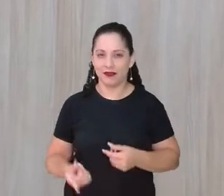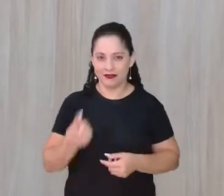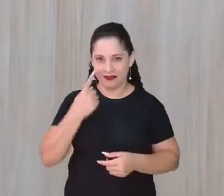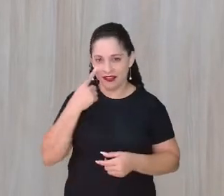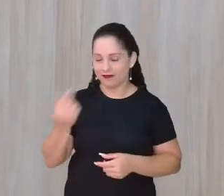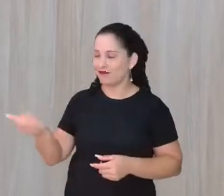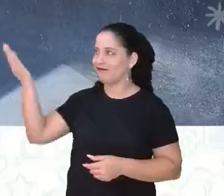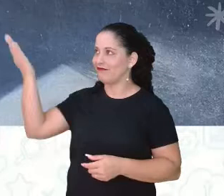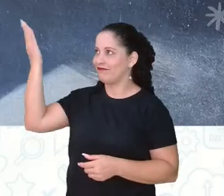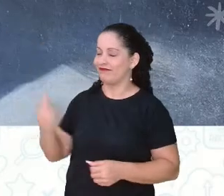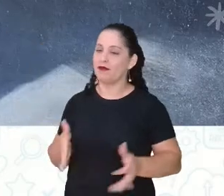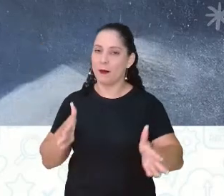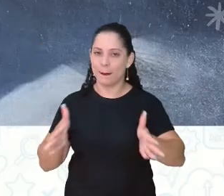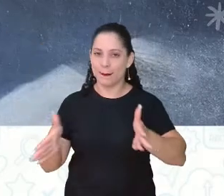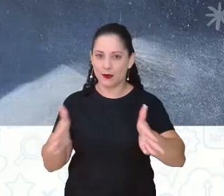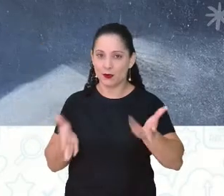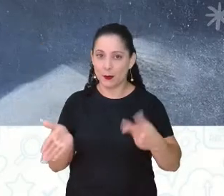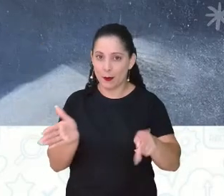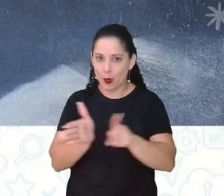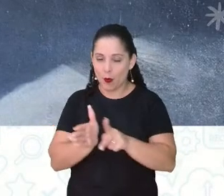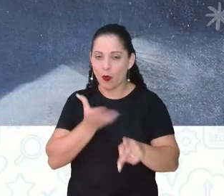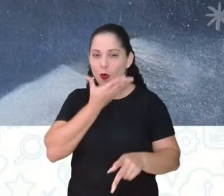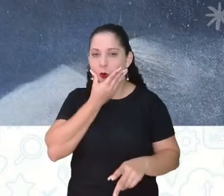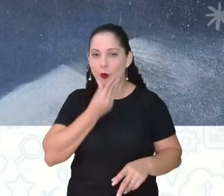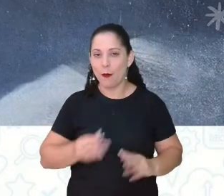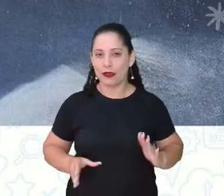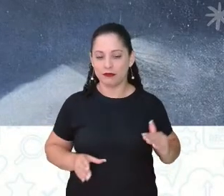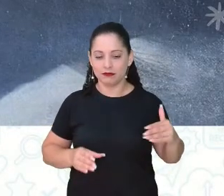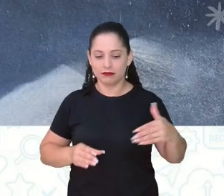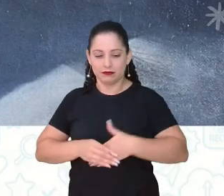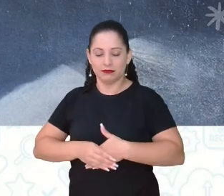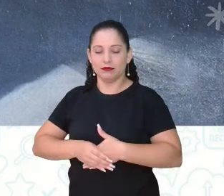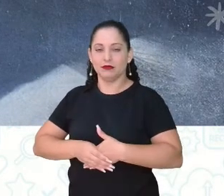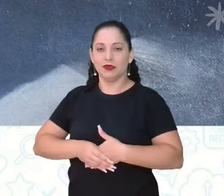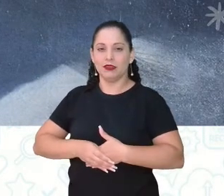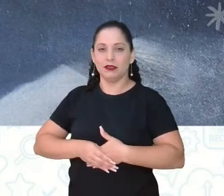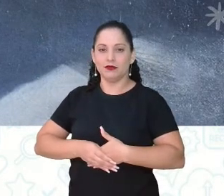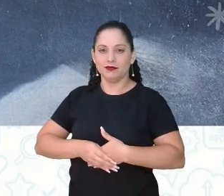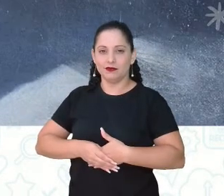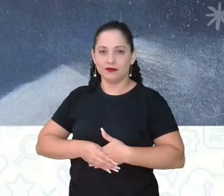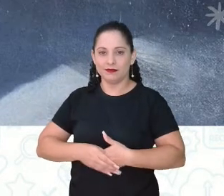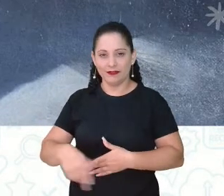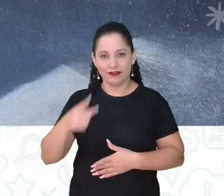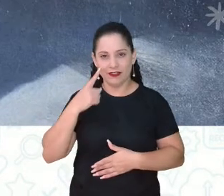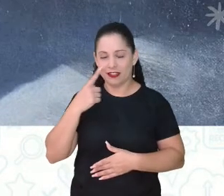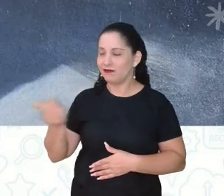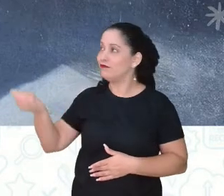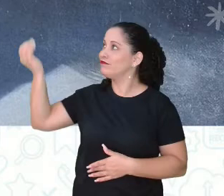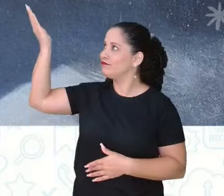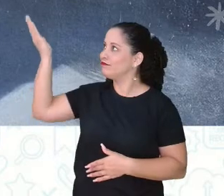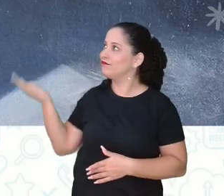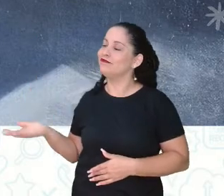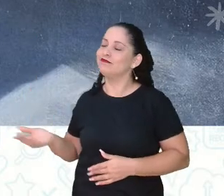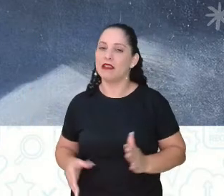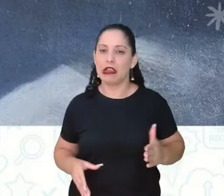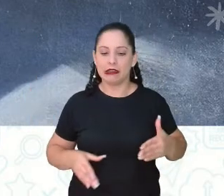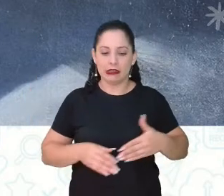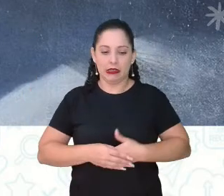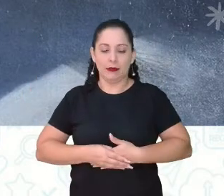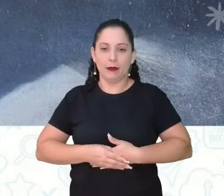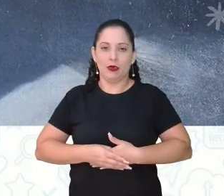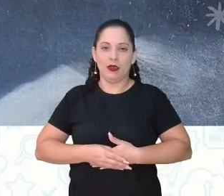chegar na era napoleônica, né? Olha aí essa figura de Napoleão, né? Eu vou